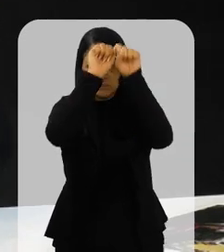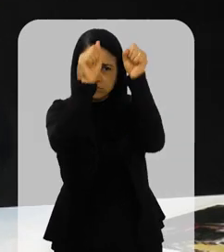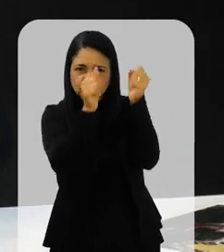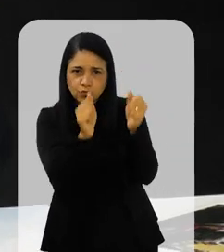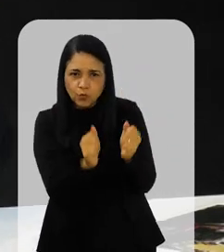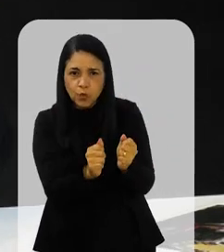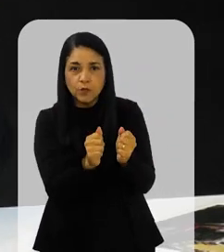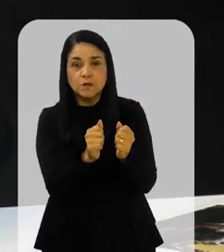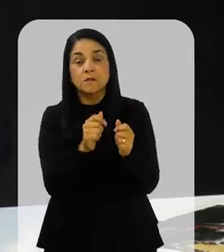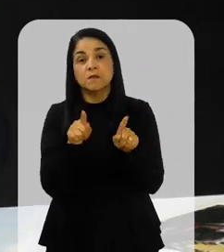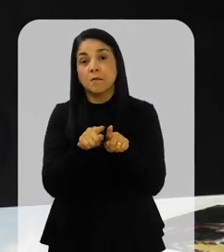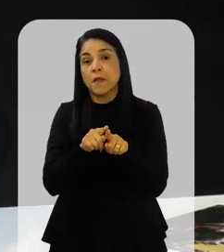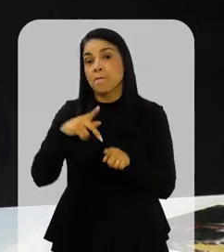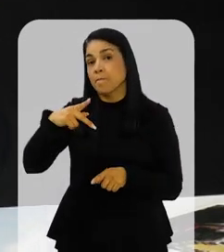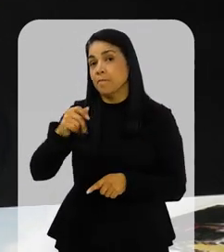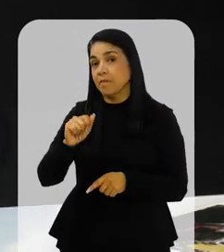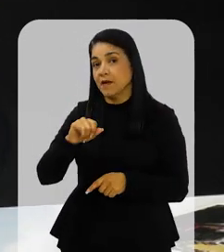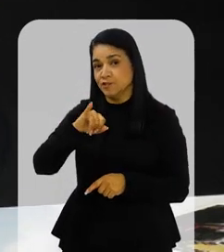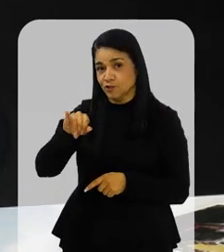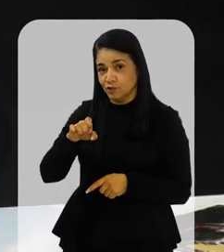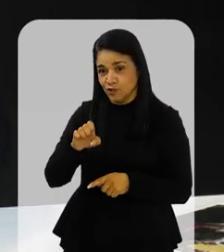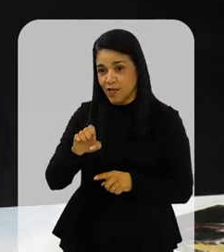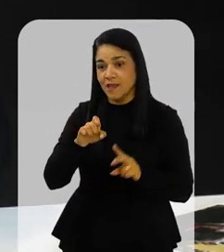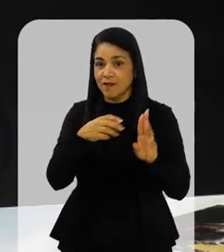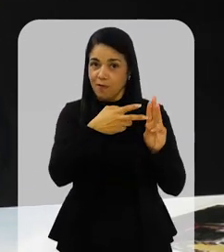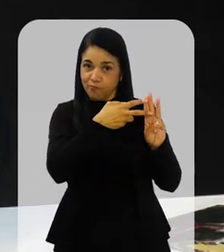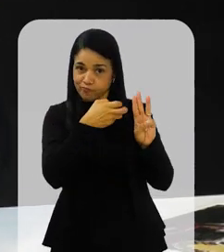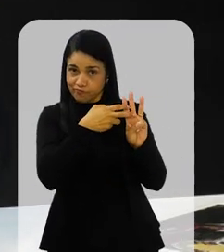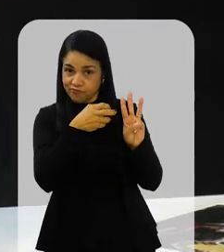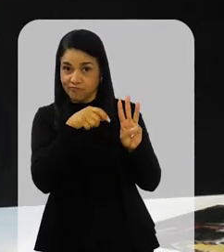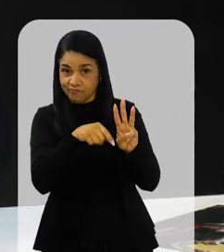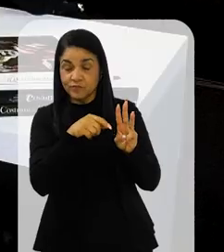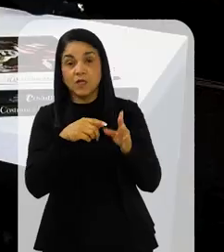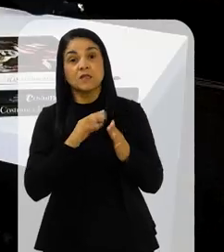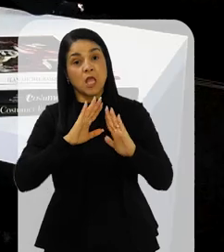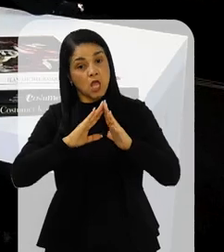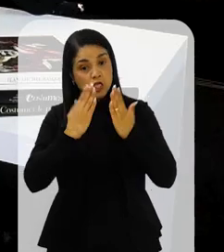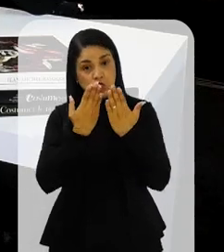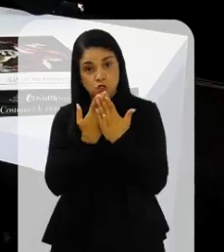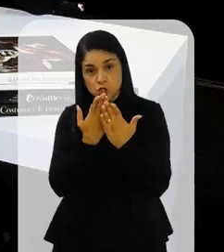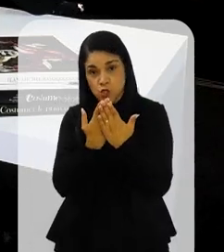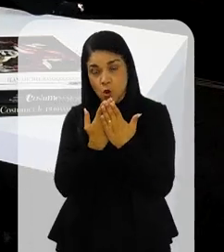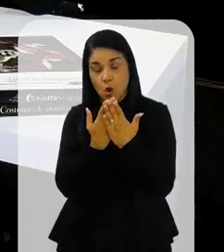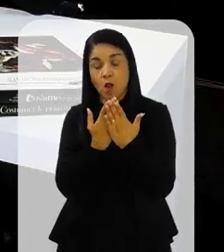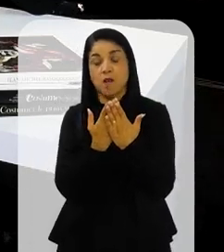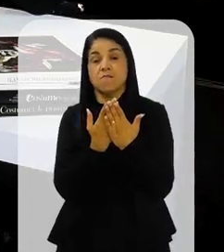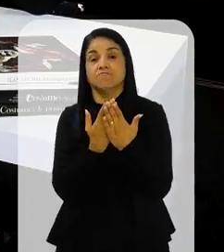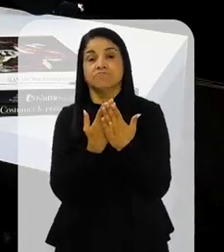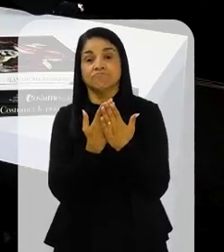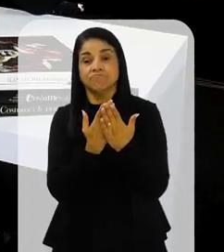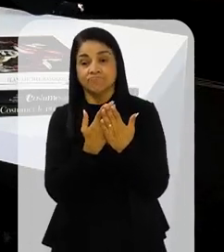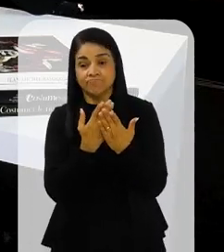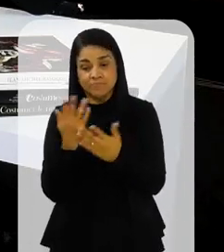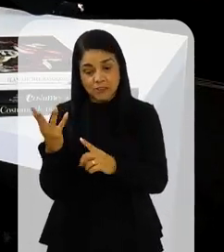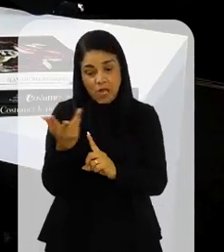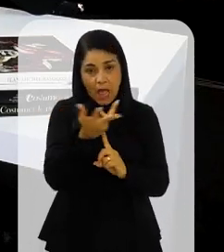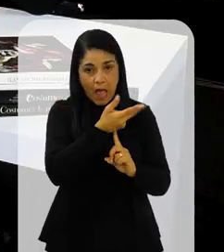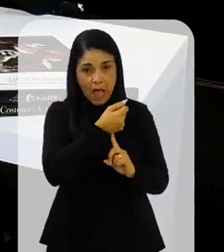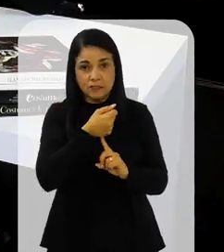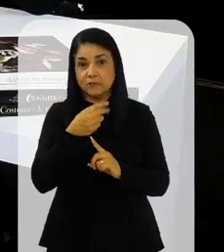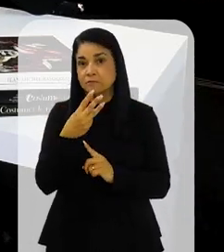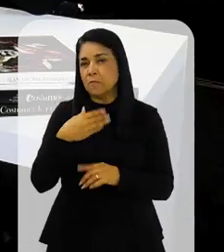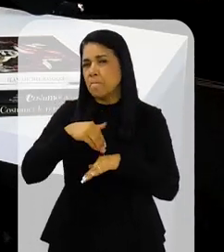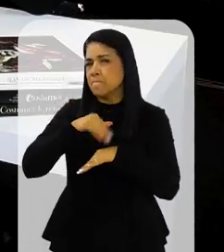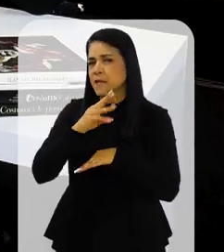e até pajé. Né? O caprichoso tem a escolinha de artes, né, que já é muito tradicional, mais de 30 anos